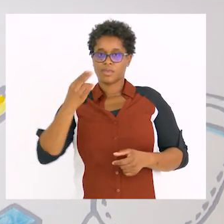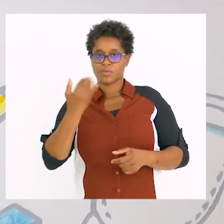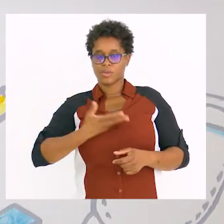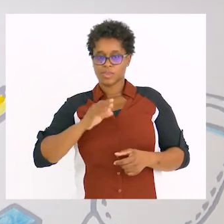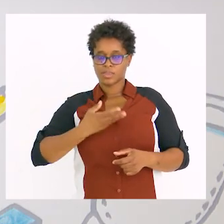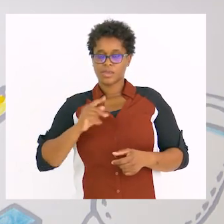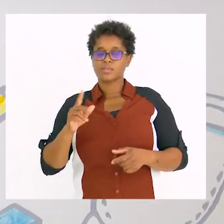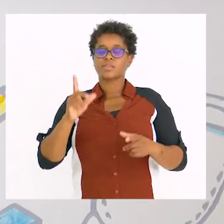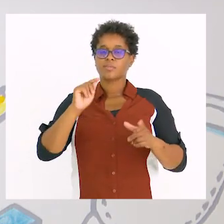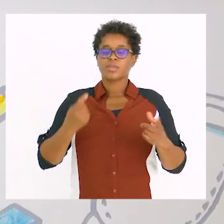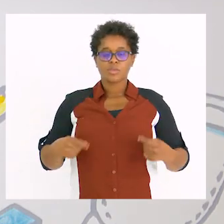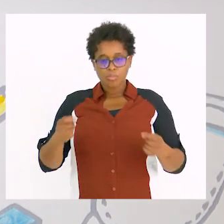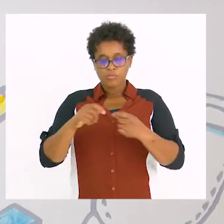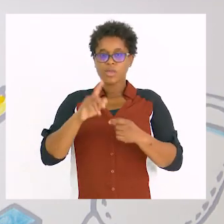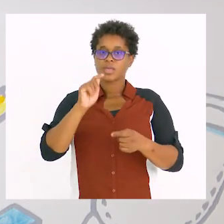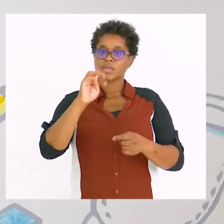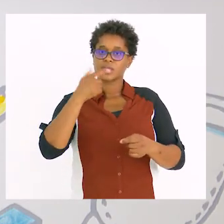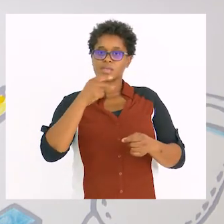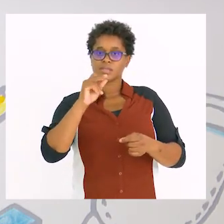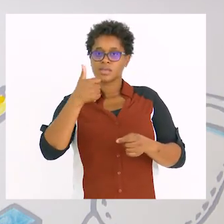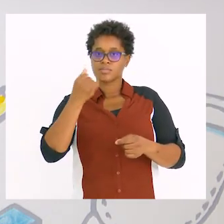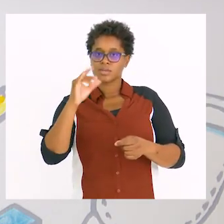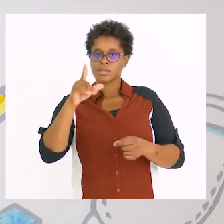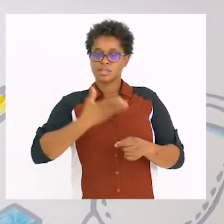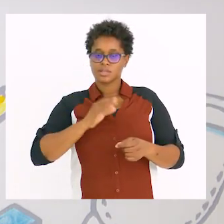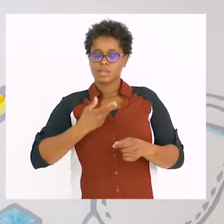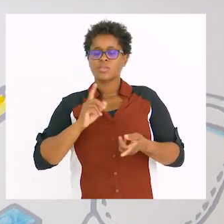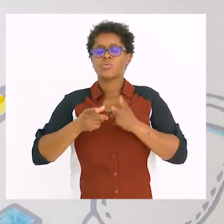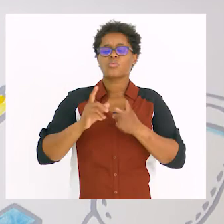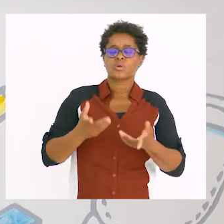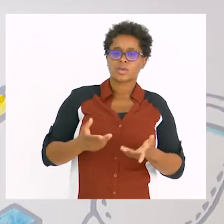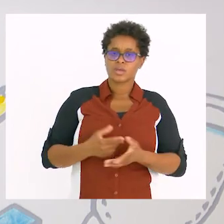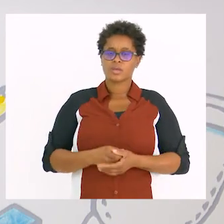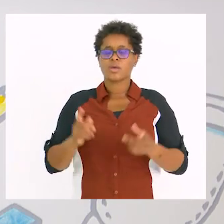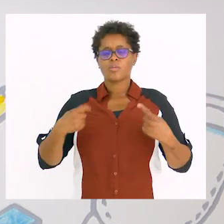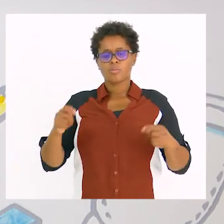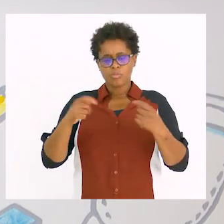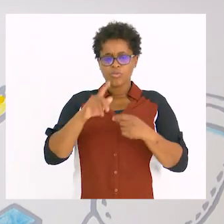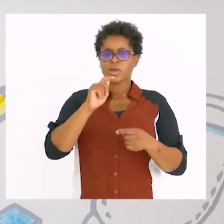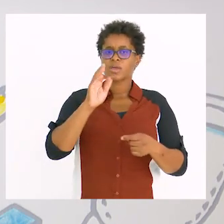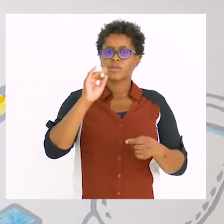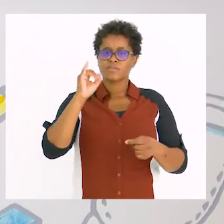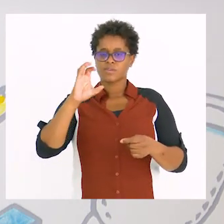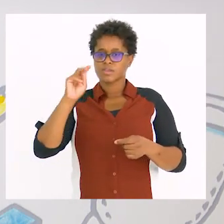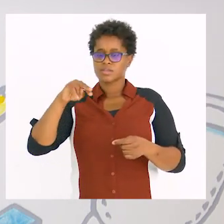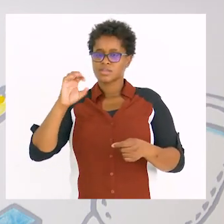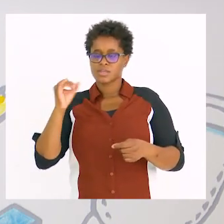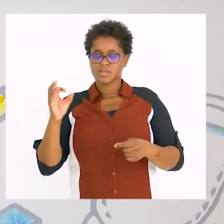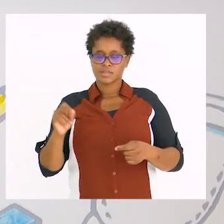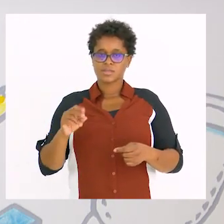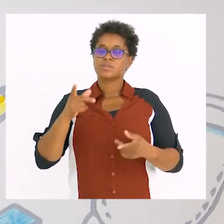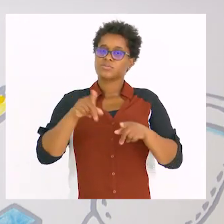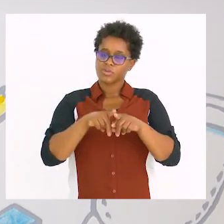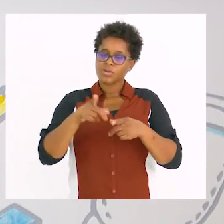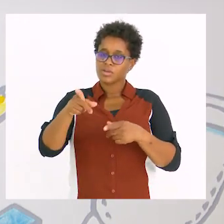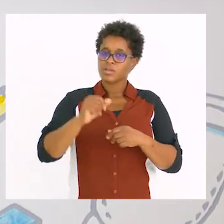de promover a estabilidade. O que é que significa promover a eficiência? Significa